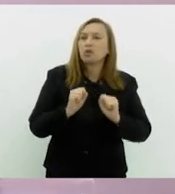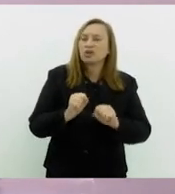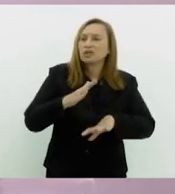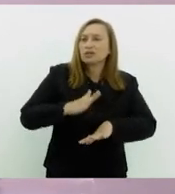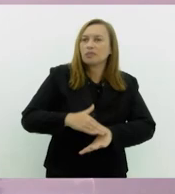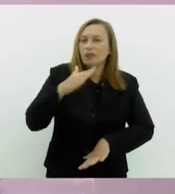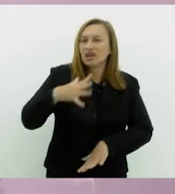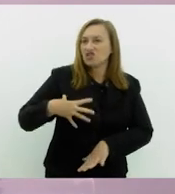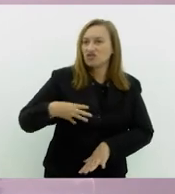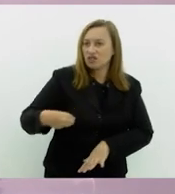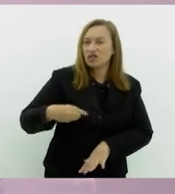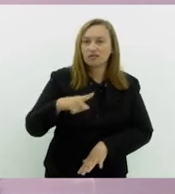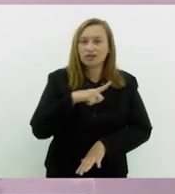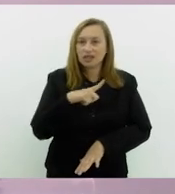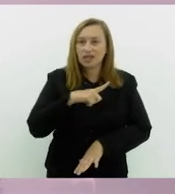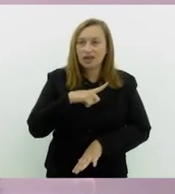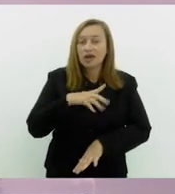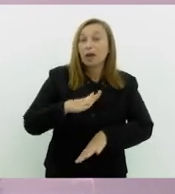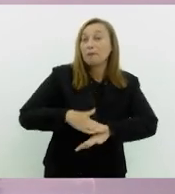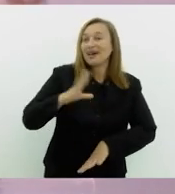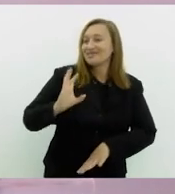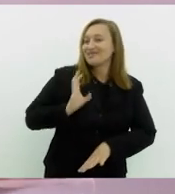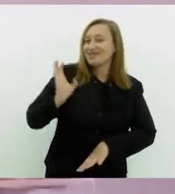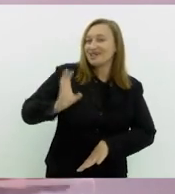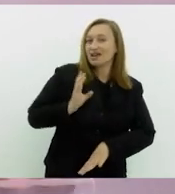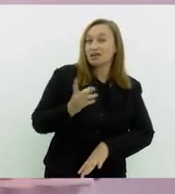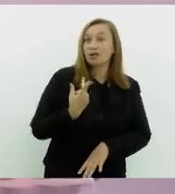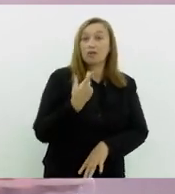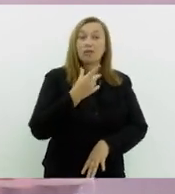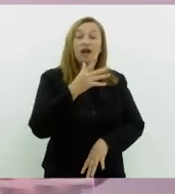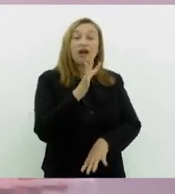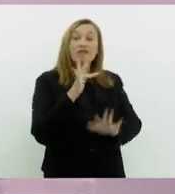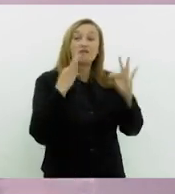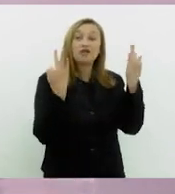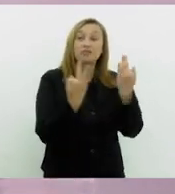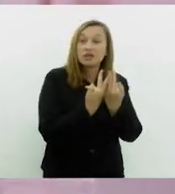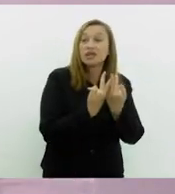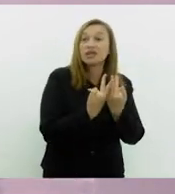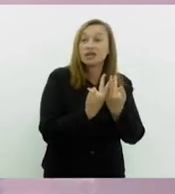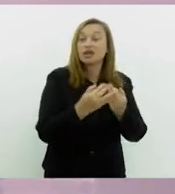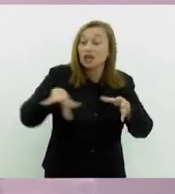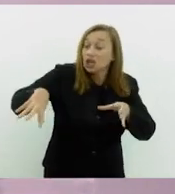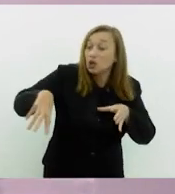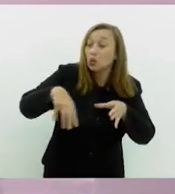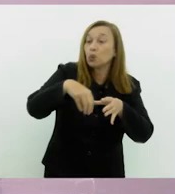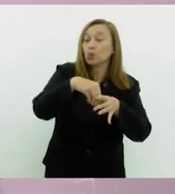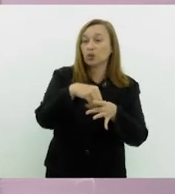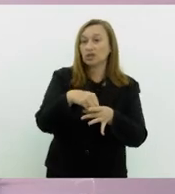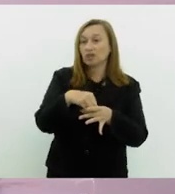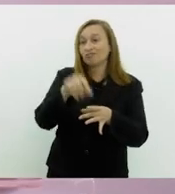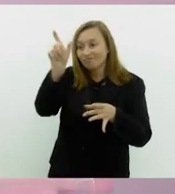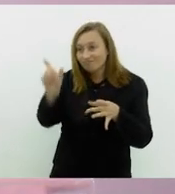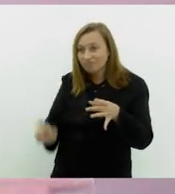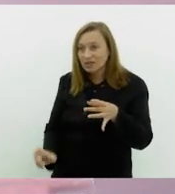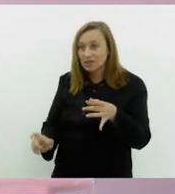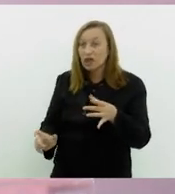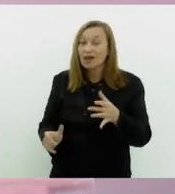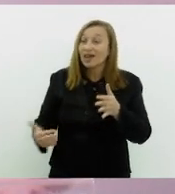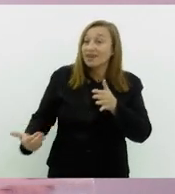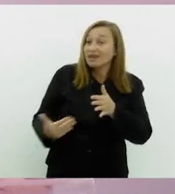mais filhos para gerar mais riquezas para aquelas famílias que aqui estão ainda